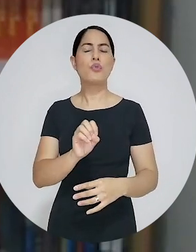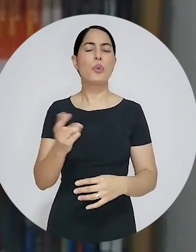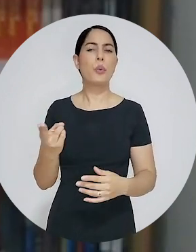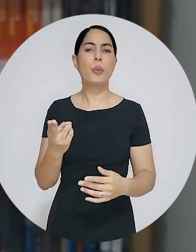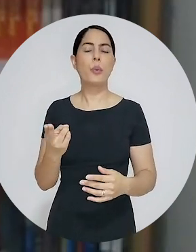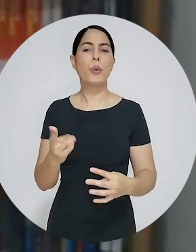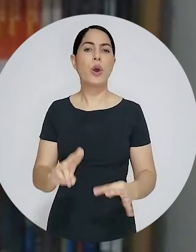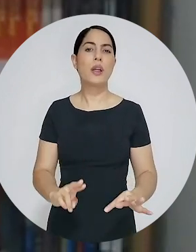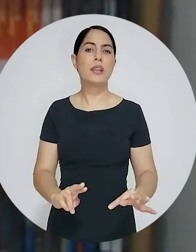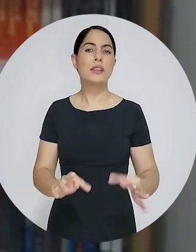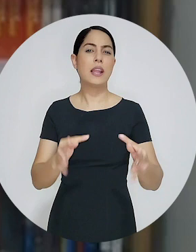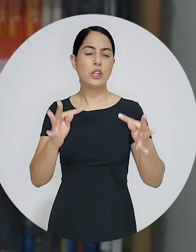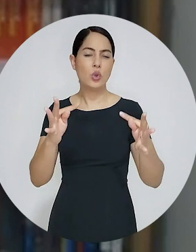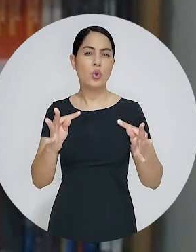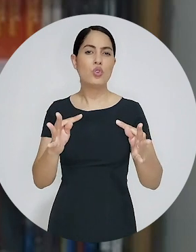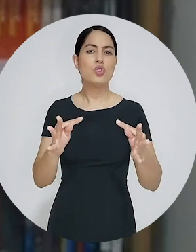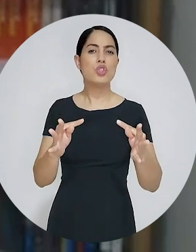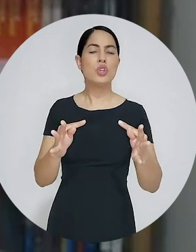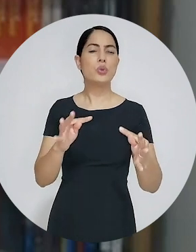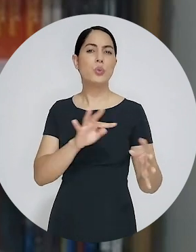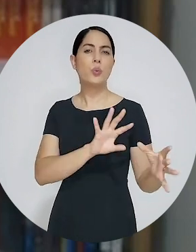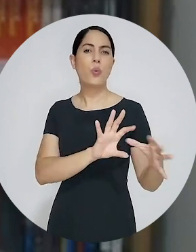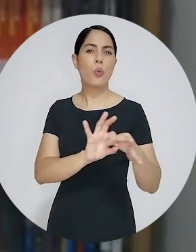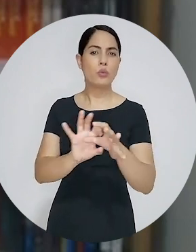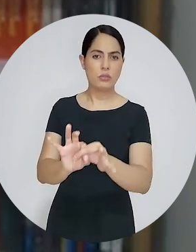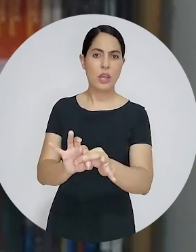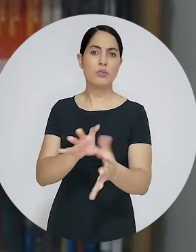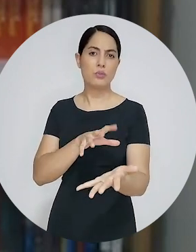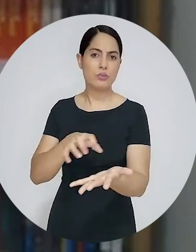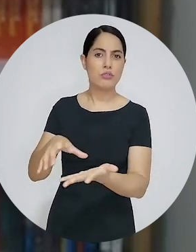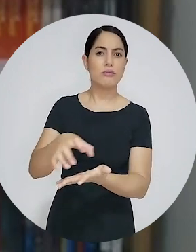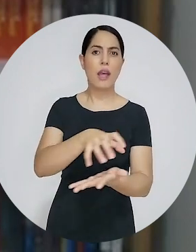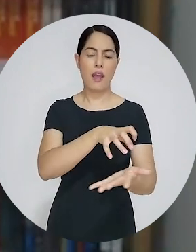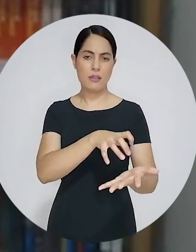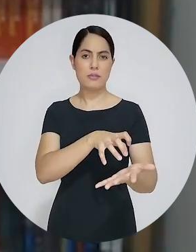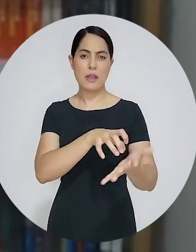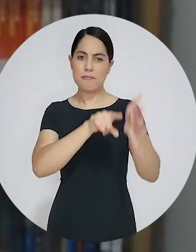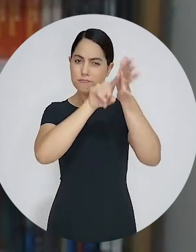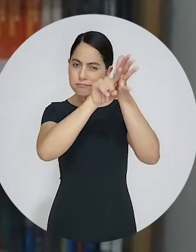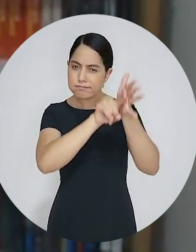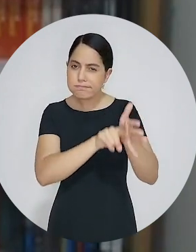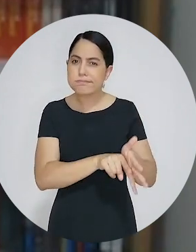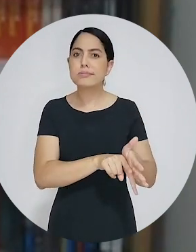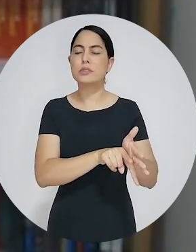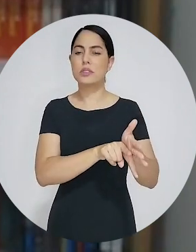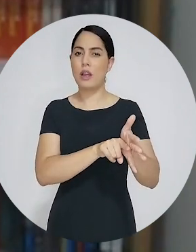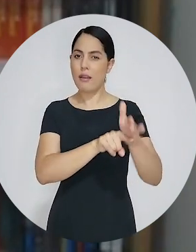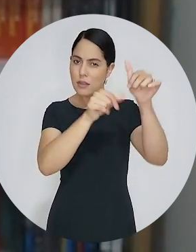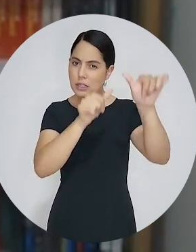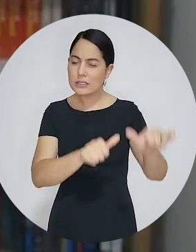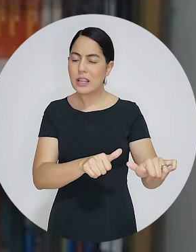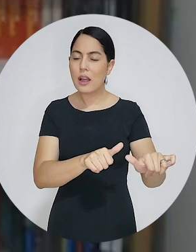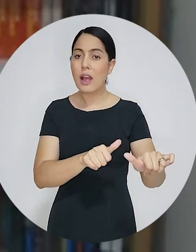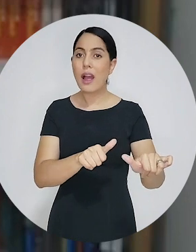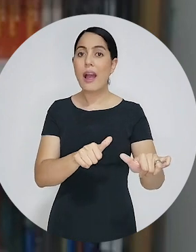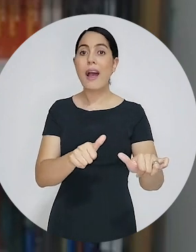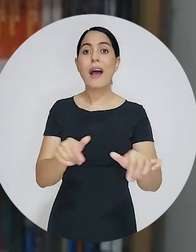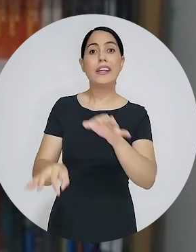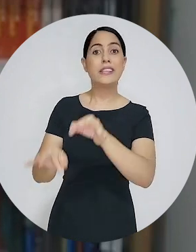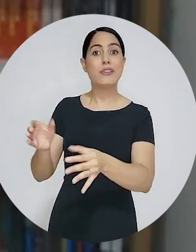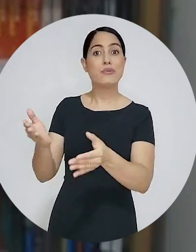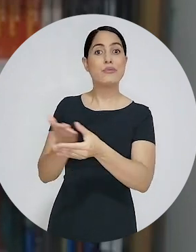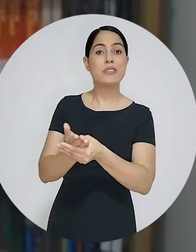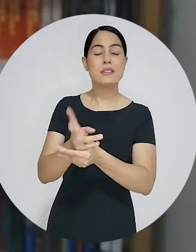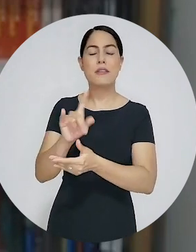uso de tecnologias que possam tratar dados em larga escala podem eventualmente